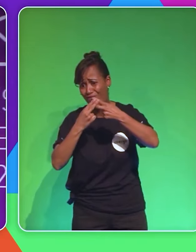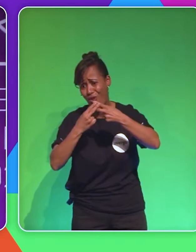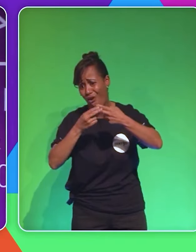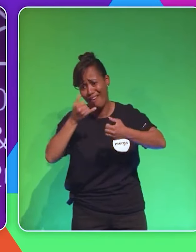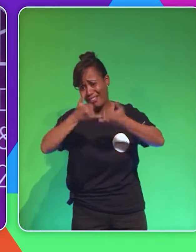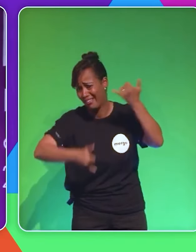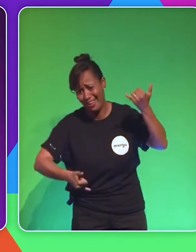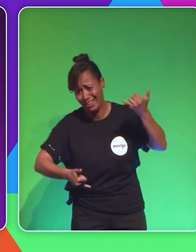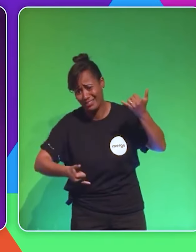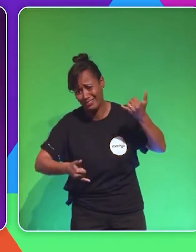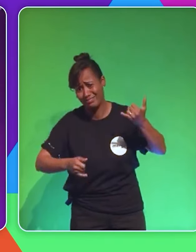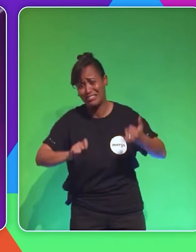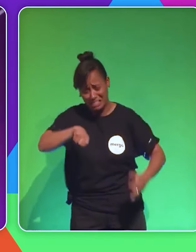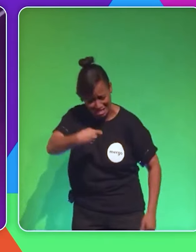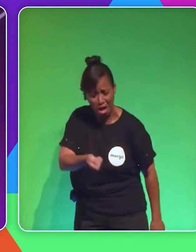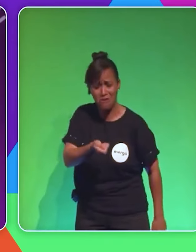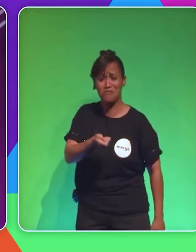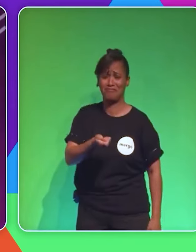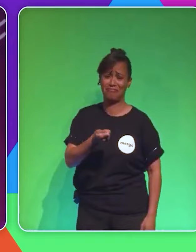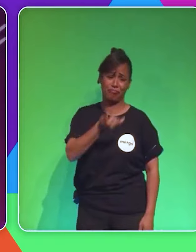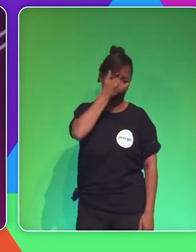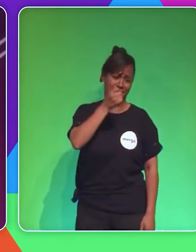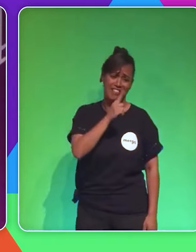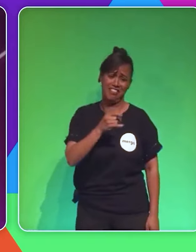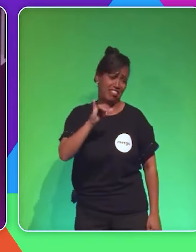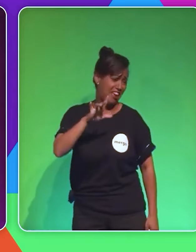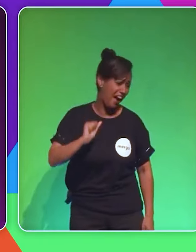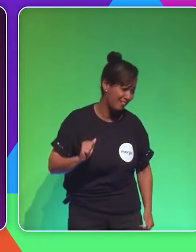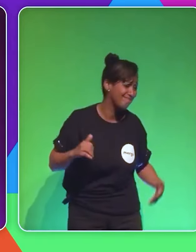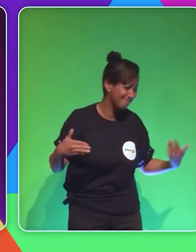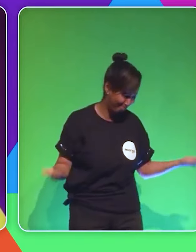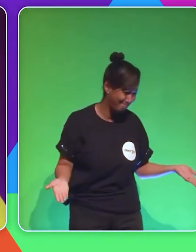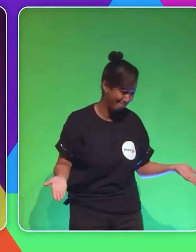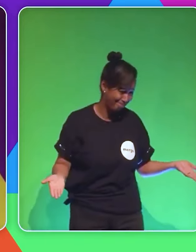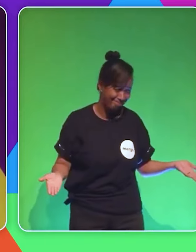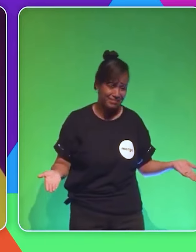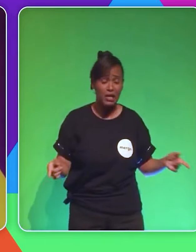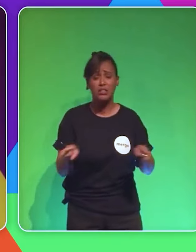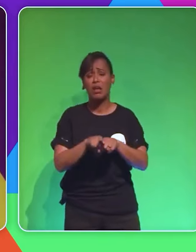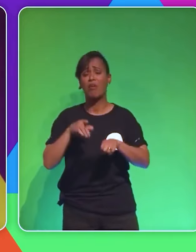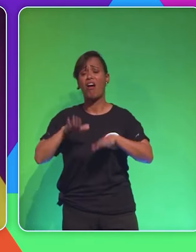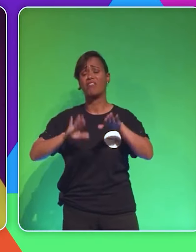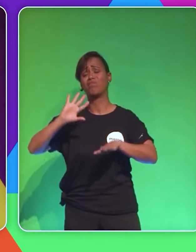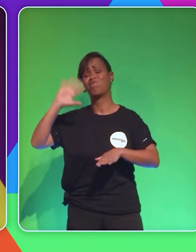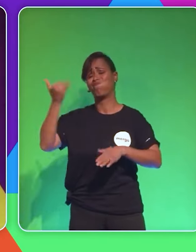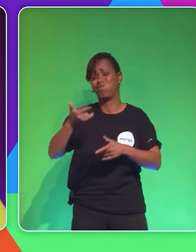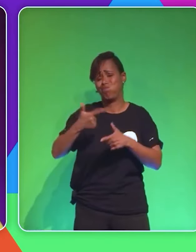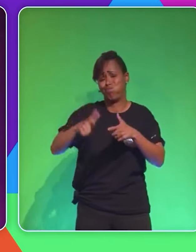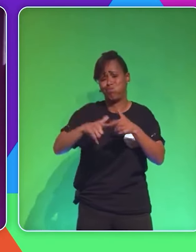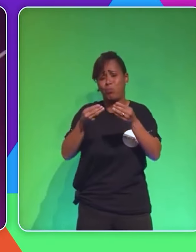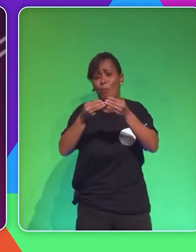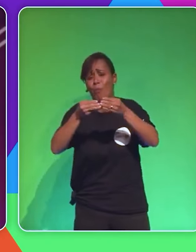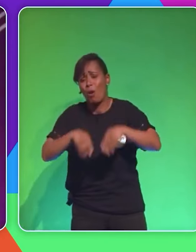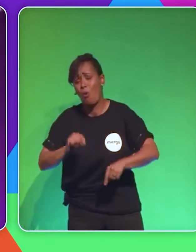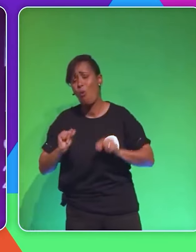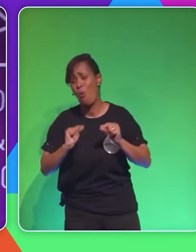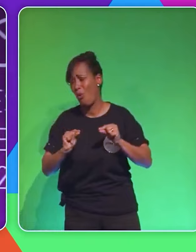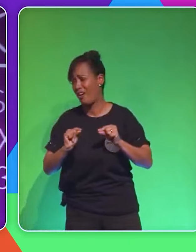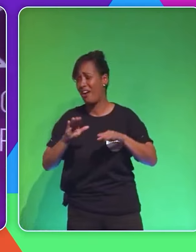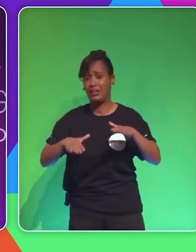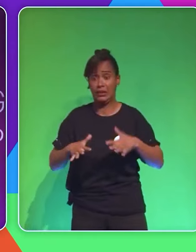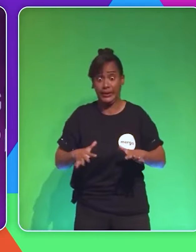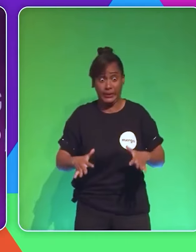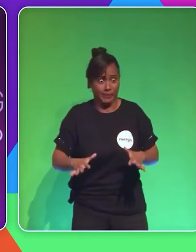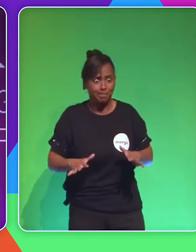coisa também que que prejudica as minhas palestras prejudicam os meus conteúdos que são os que é o